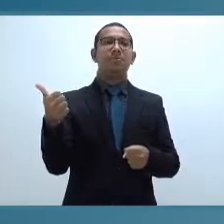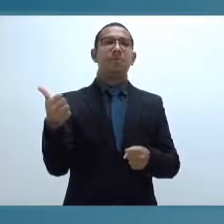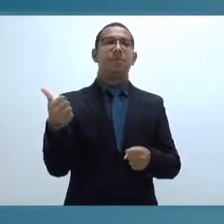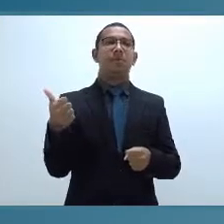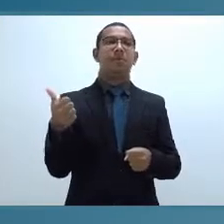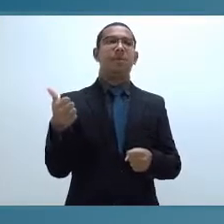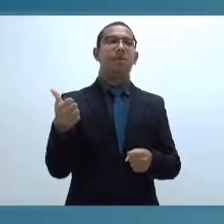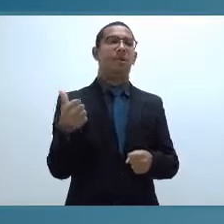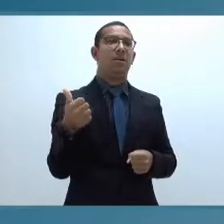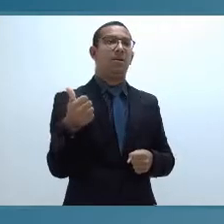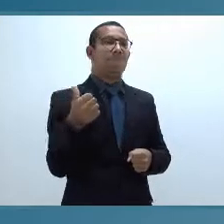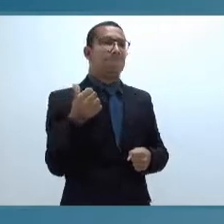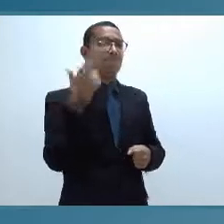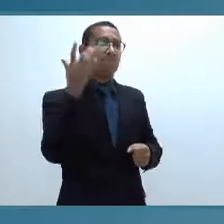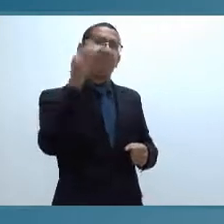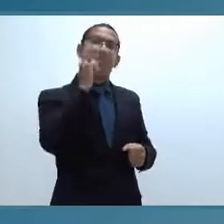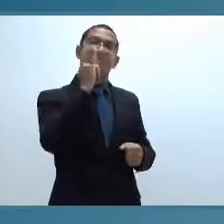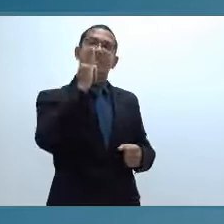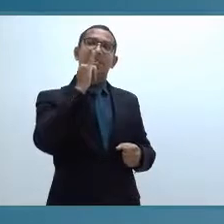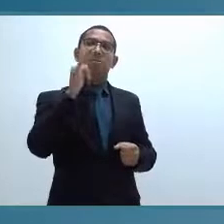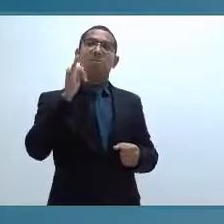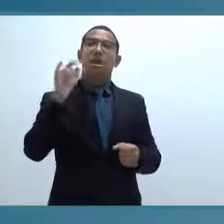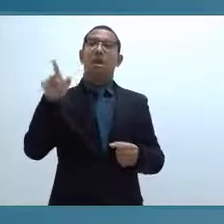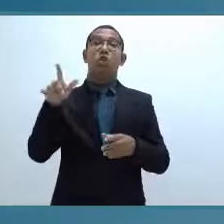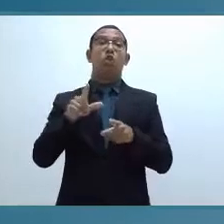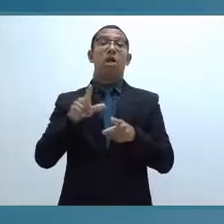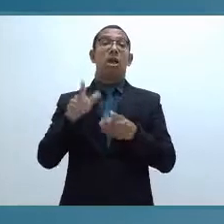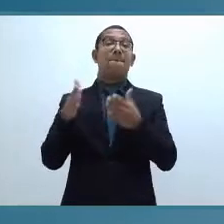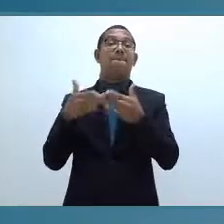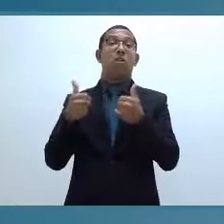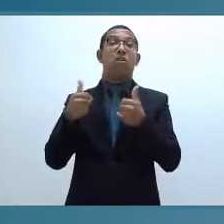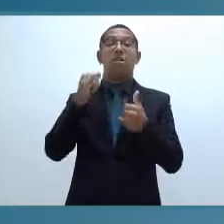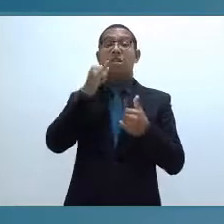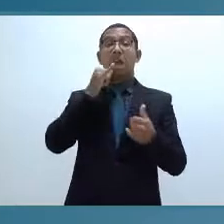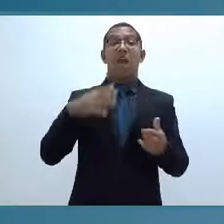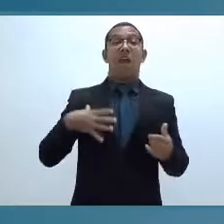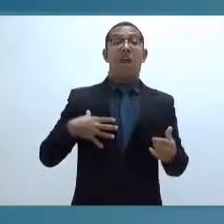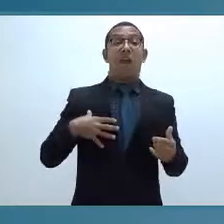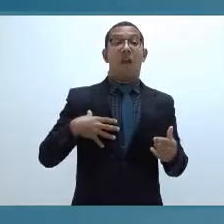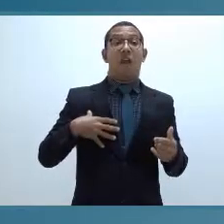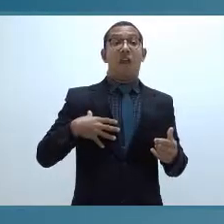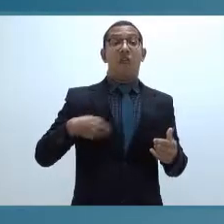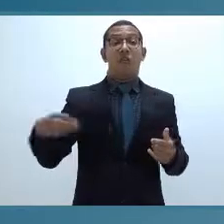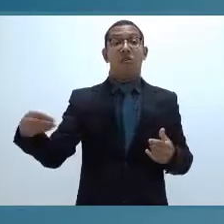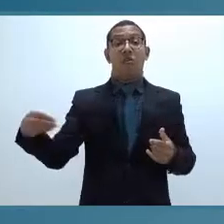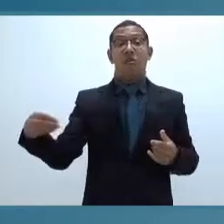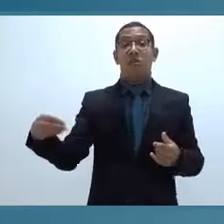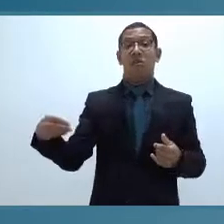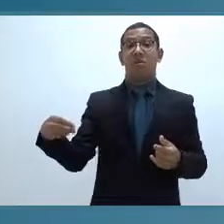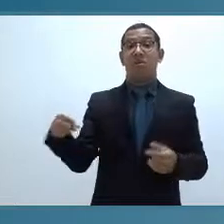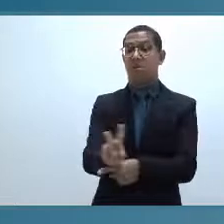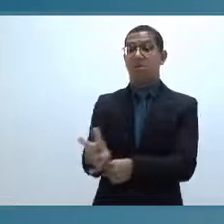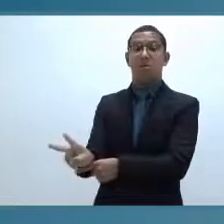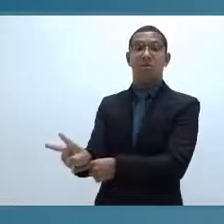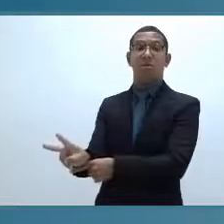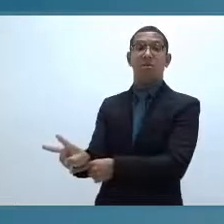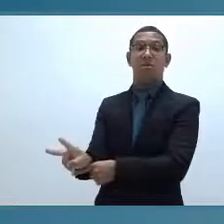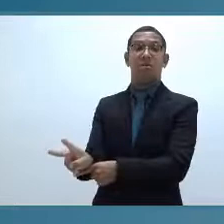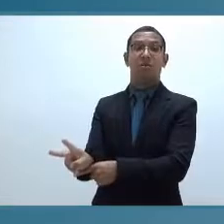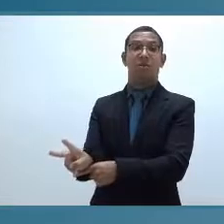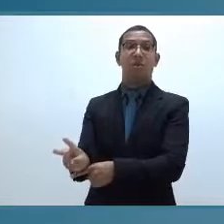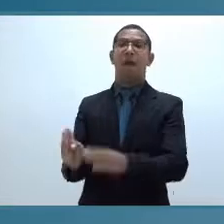escola, os filhos. Tá? Pelo que eu lembro, tive vitória de Xingu, inaugurando fora do cartão